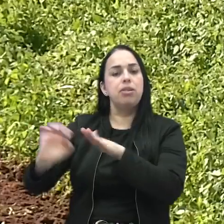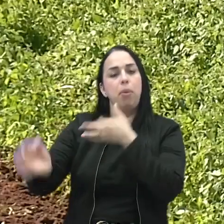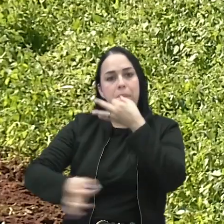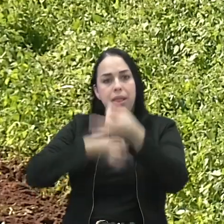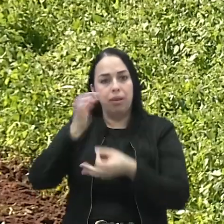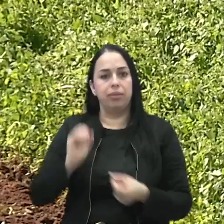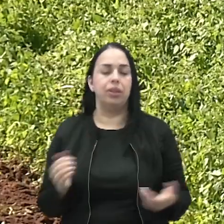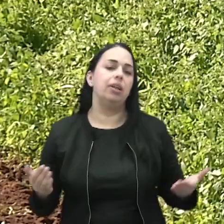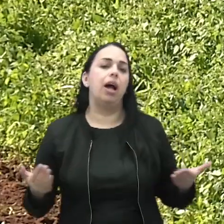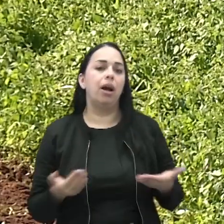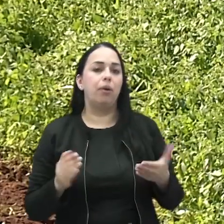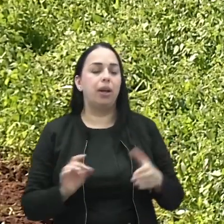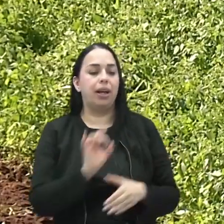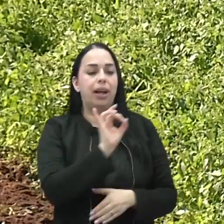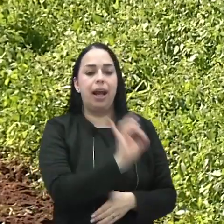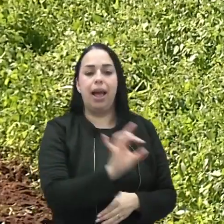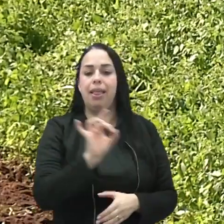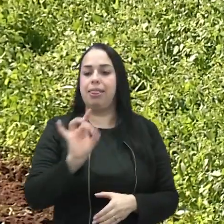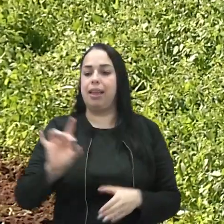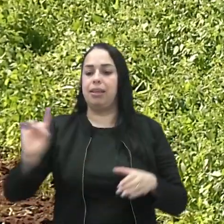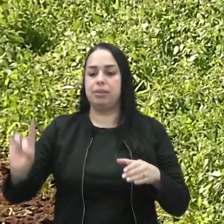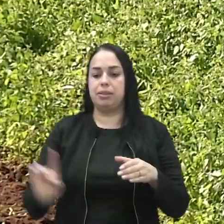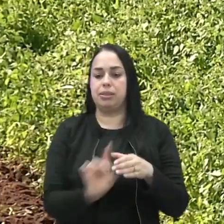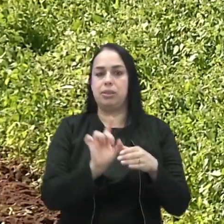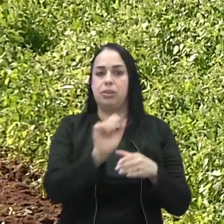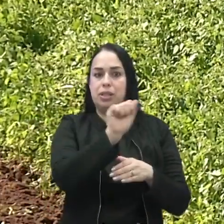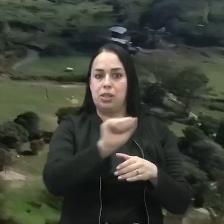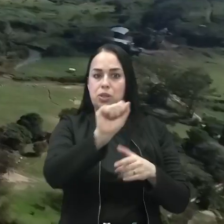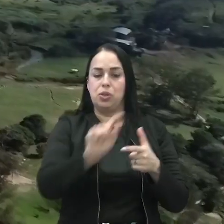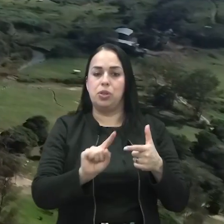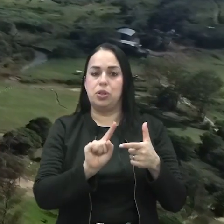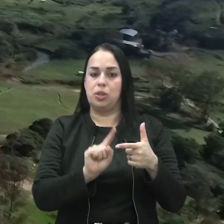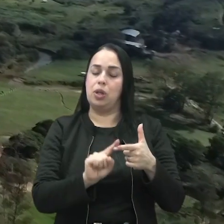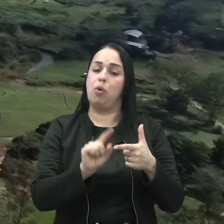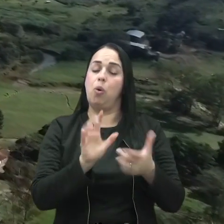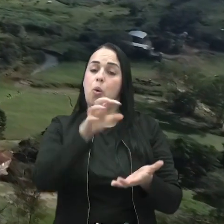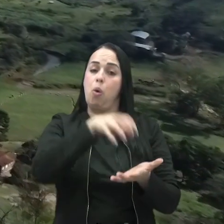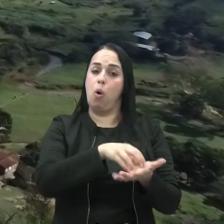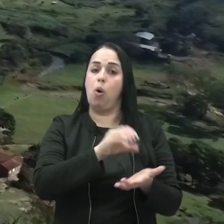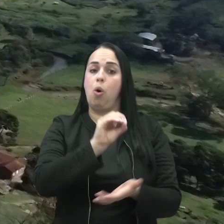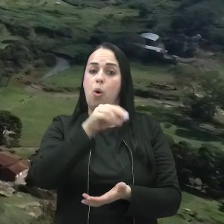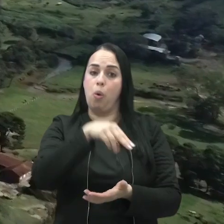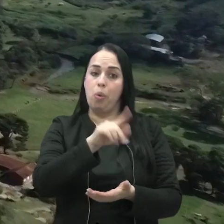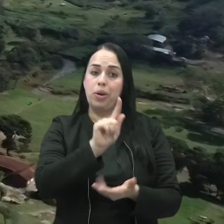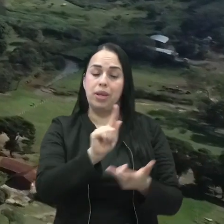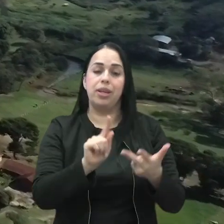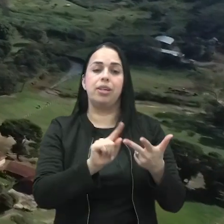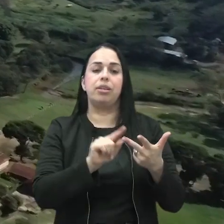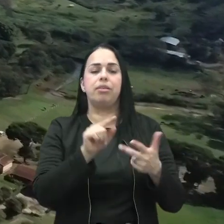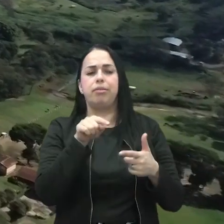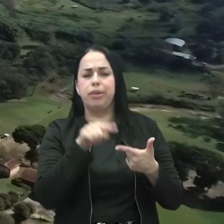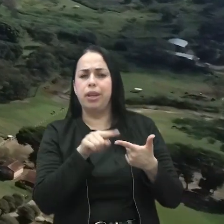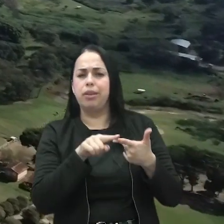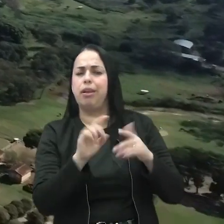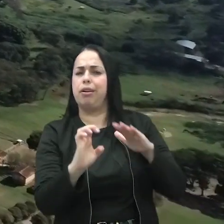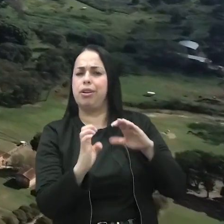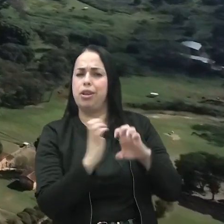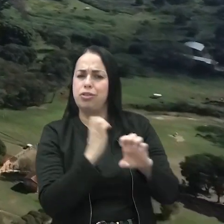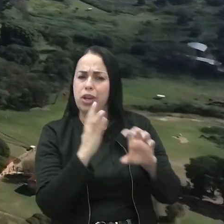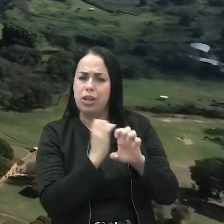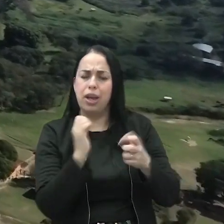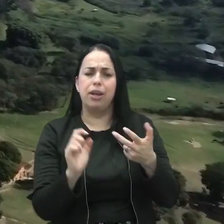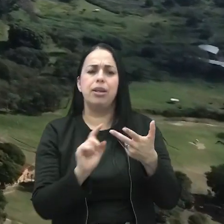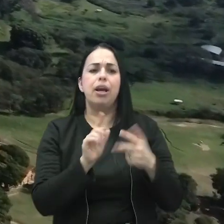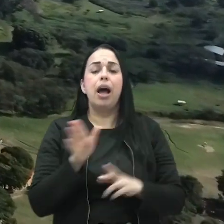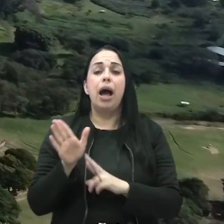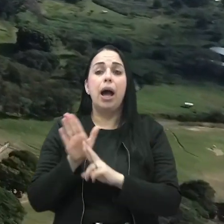rural. Passam a ter uma cadeira no órgão associações ou entidades de classe de engenheiros ou